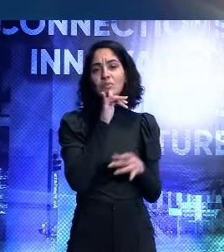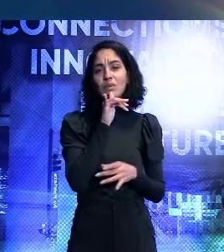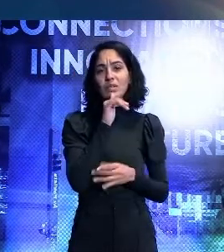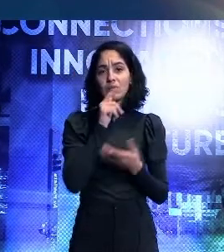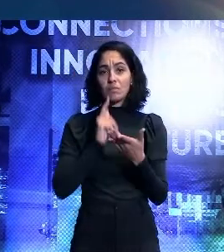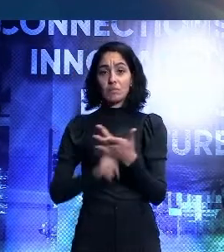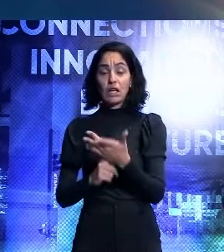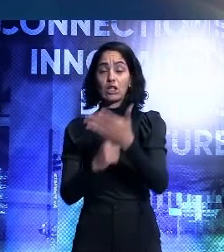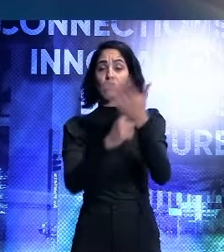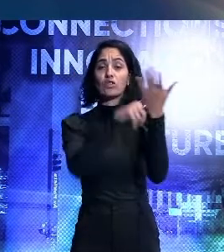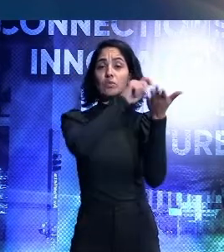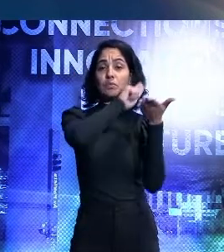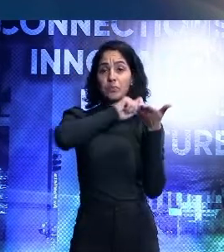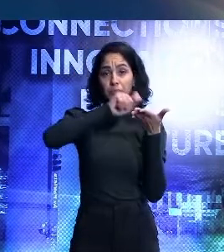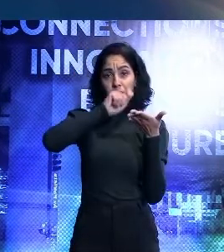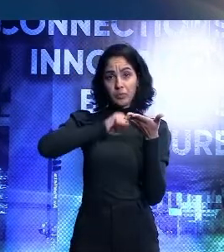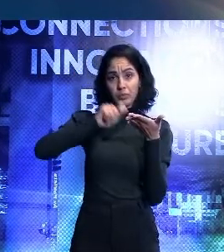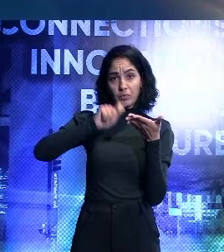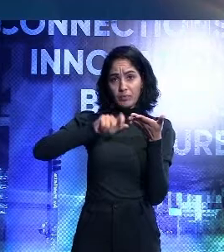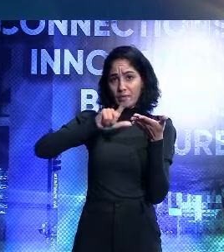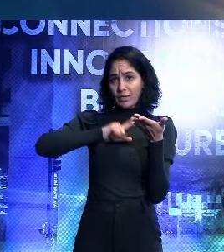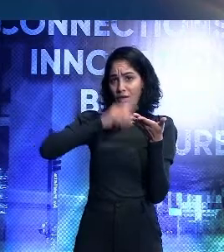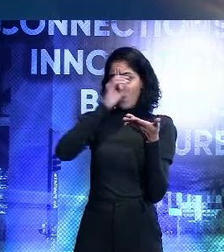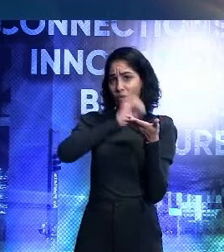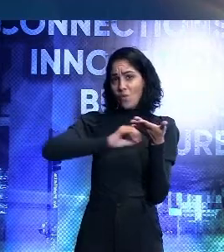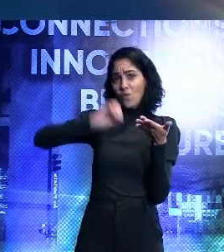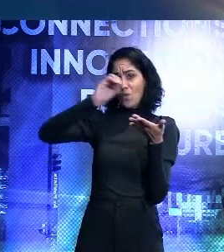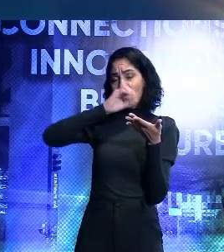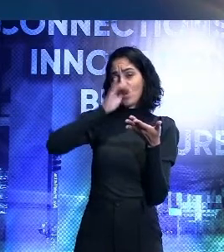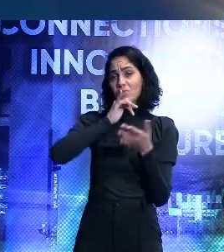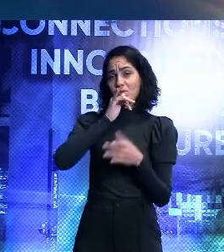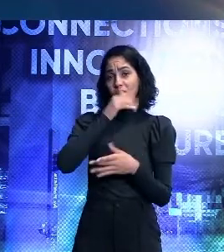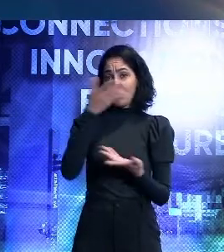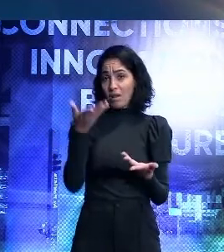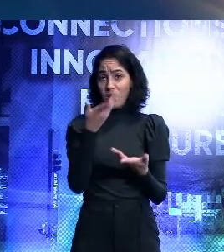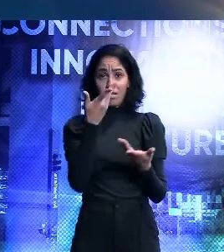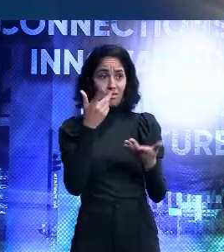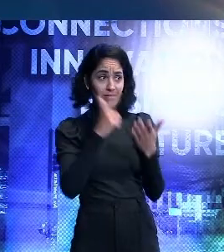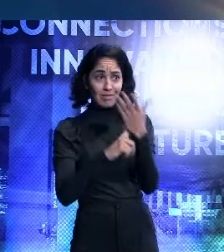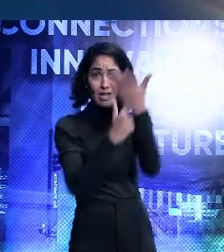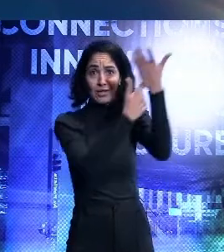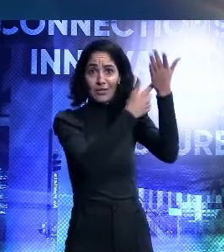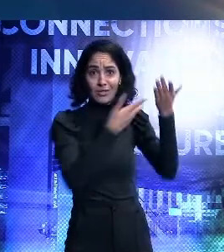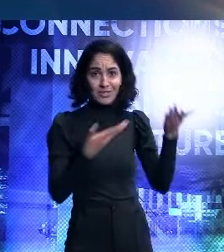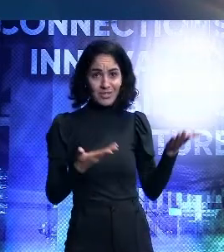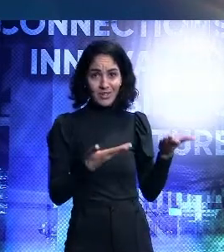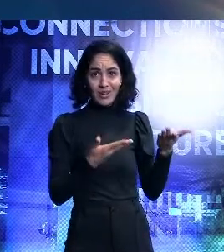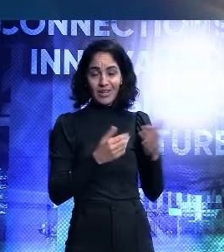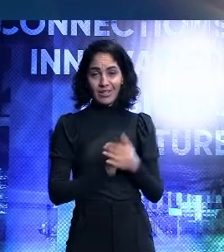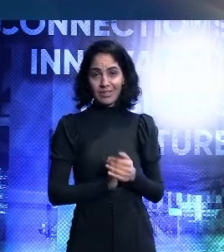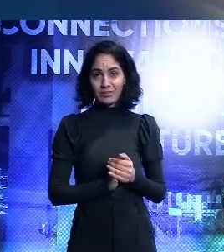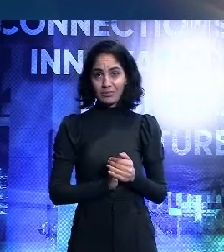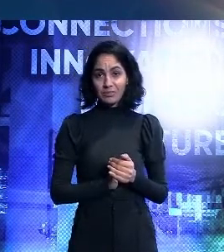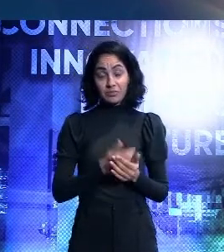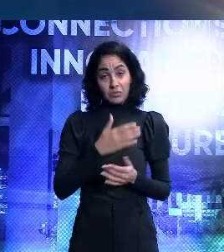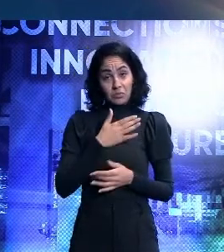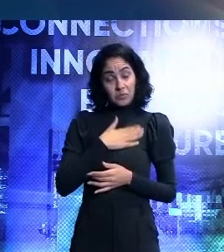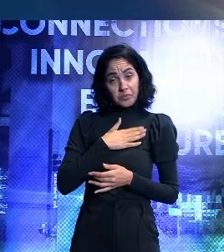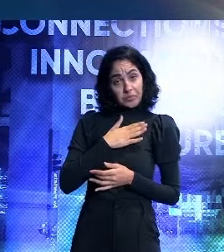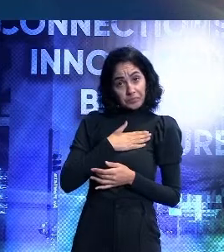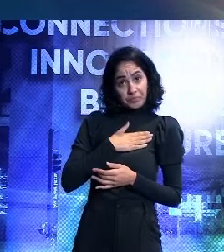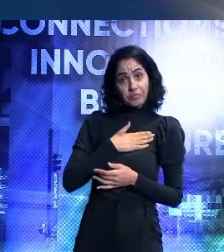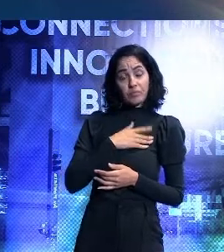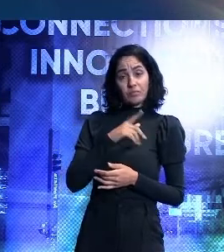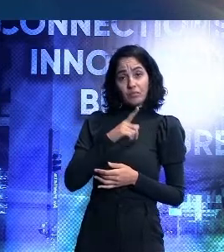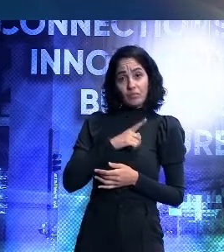escrever. Aqui tem um ótimo exemplo. Isso aqui é tecnologia. É algo que está entre o meio, né? É o meio